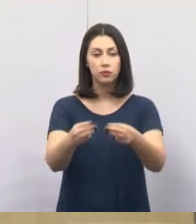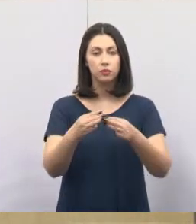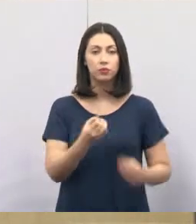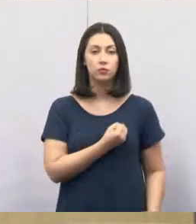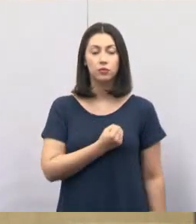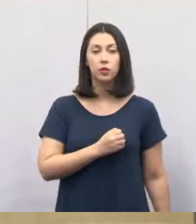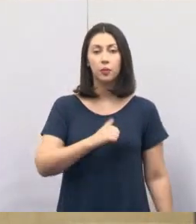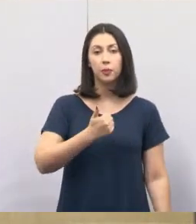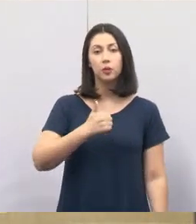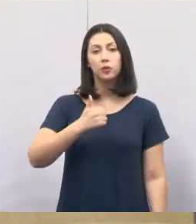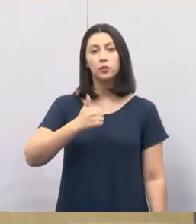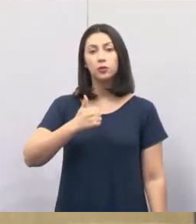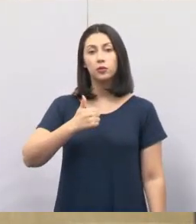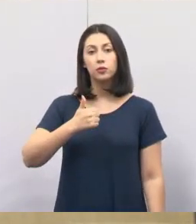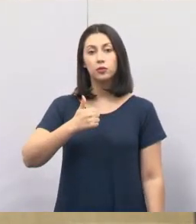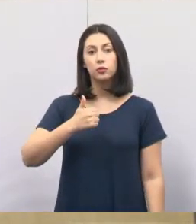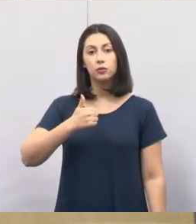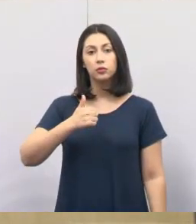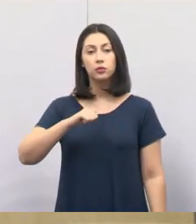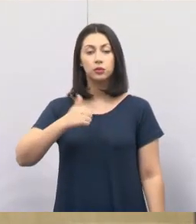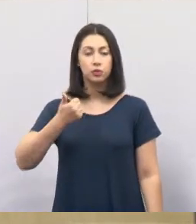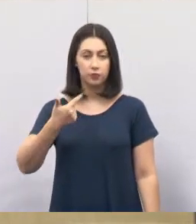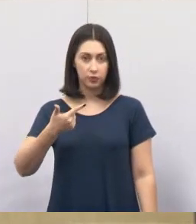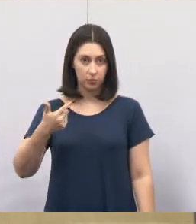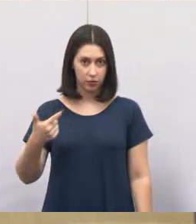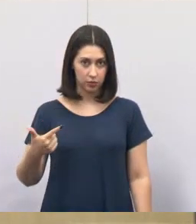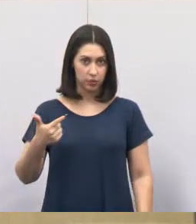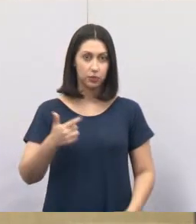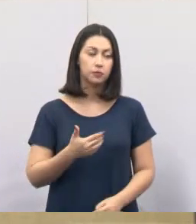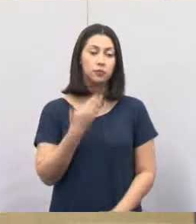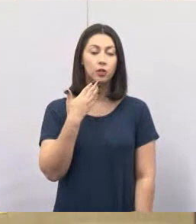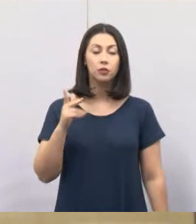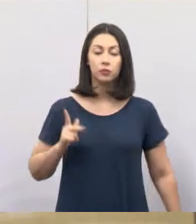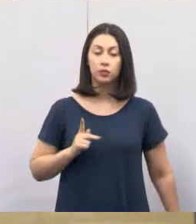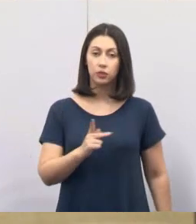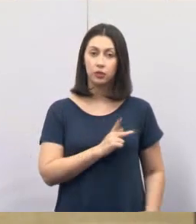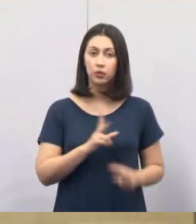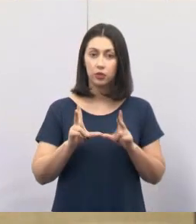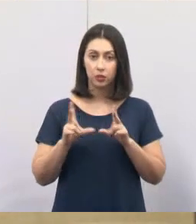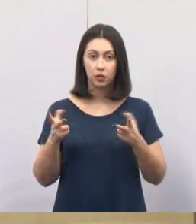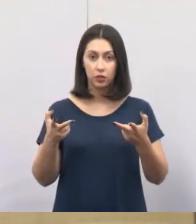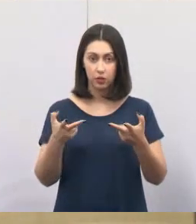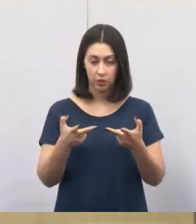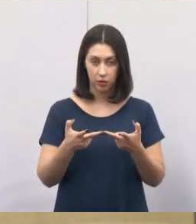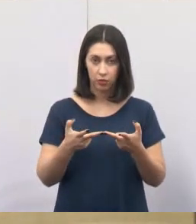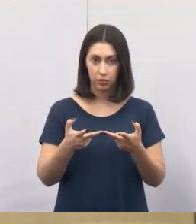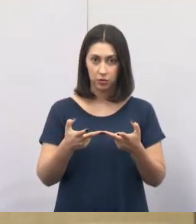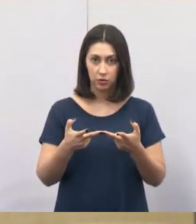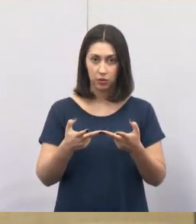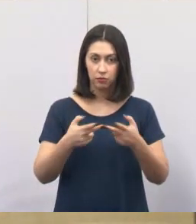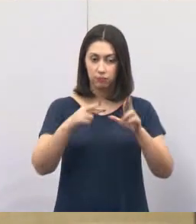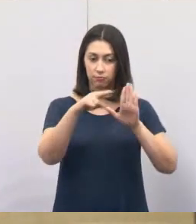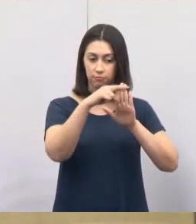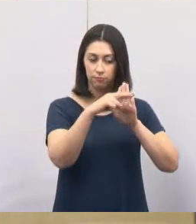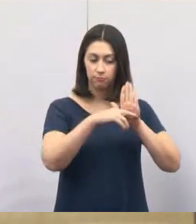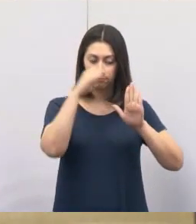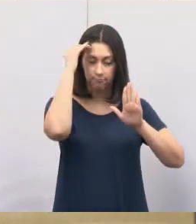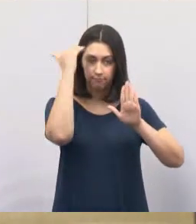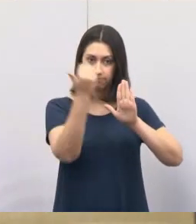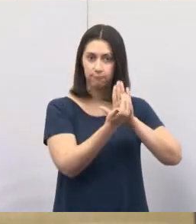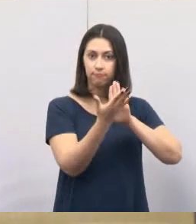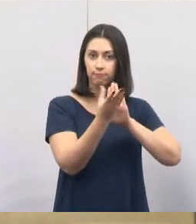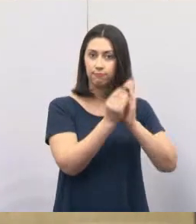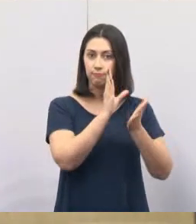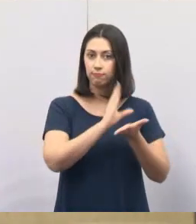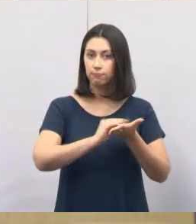Moção 1122/2022. Requeremos, excelentíssimo senhor presidente dessa casa, cumprida as formalidades regimentais,